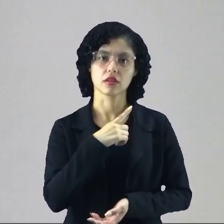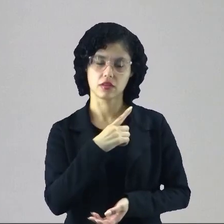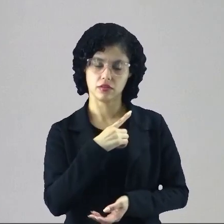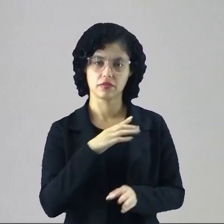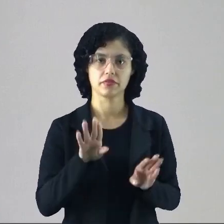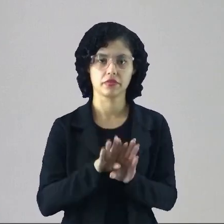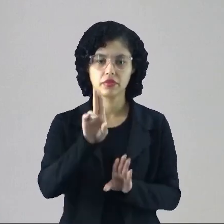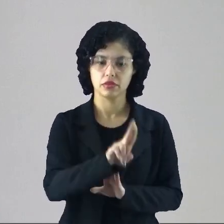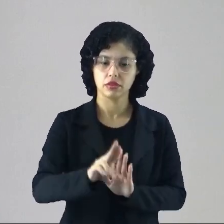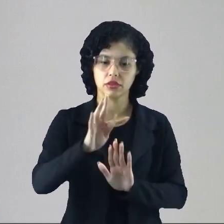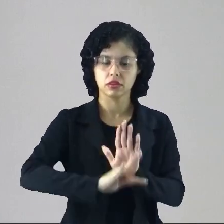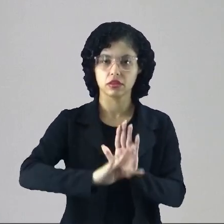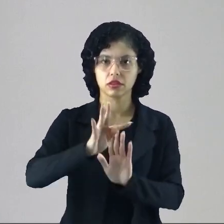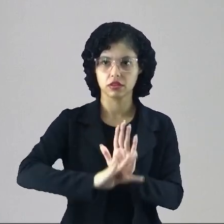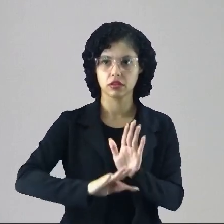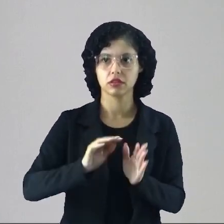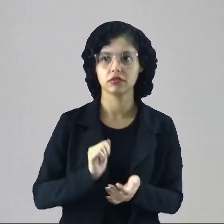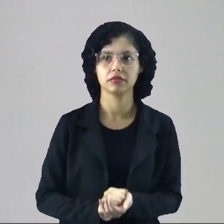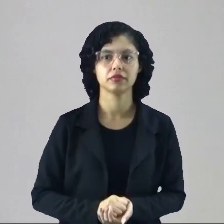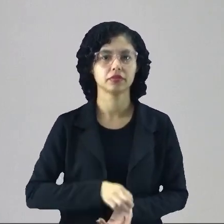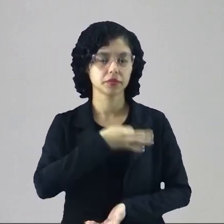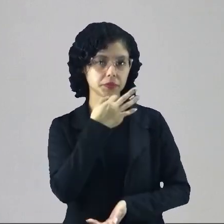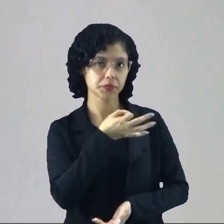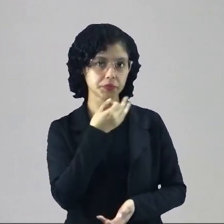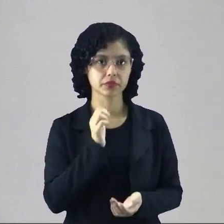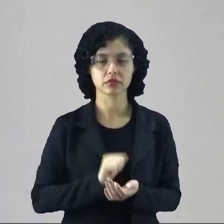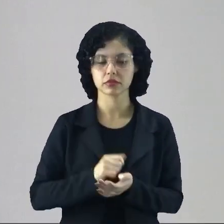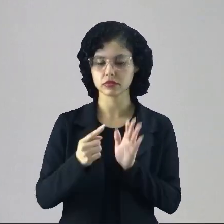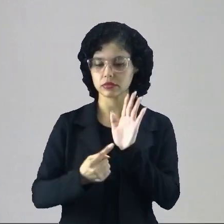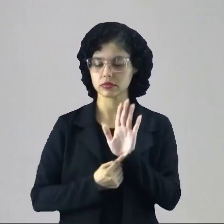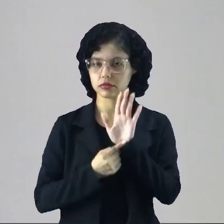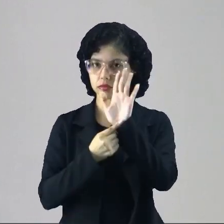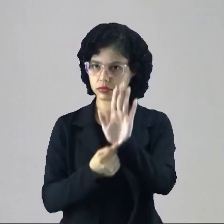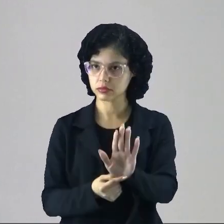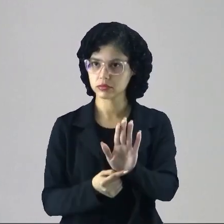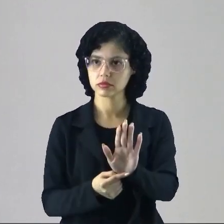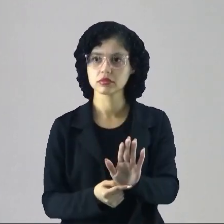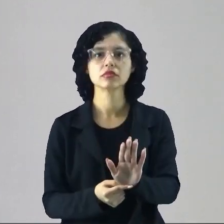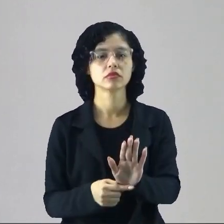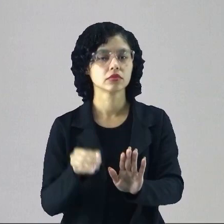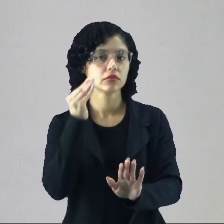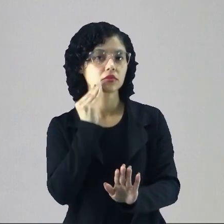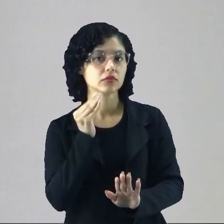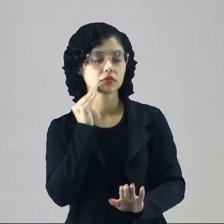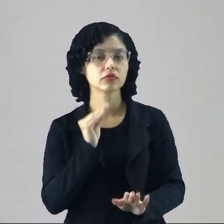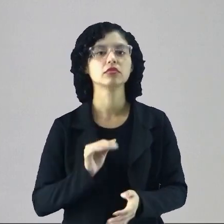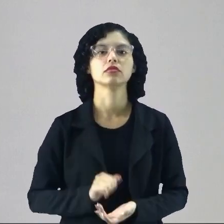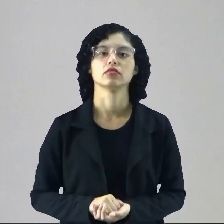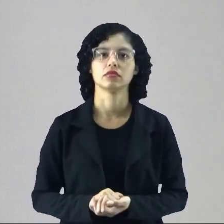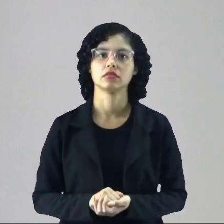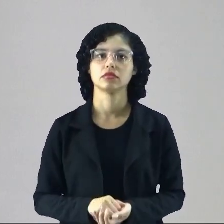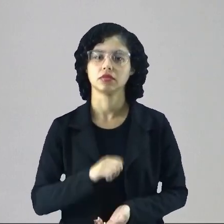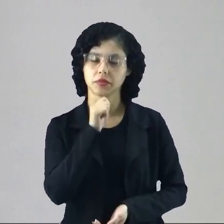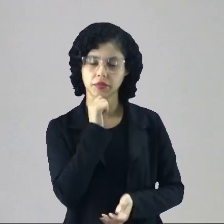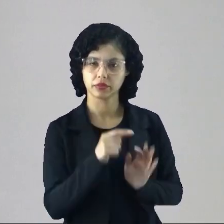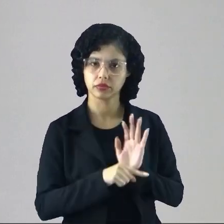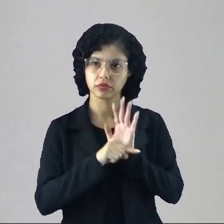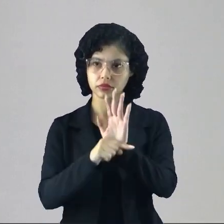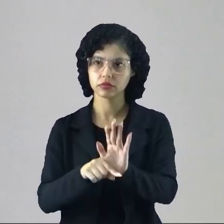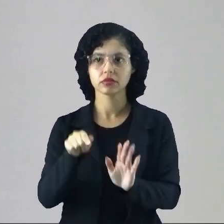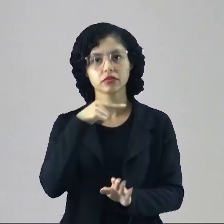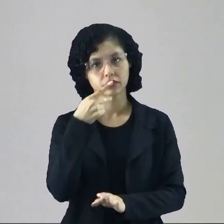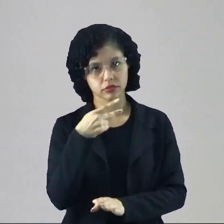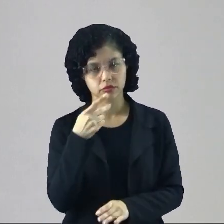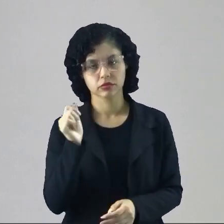texto ela vai utilizar argumentos né Para comprovar ou para tentar defender aquela exposição